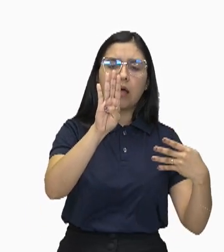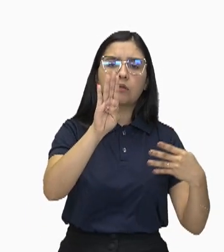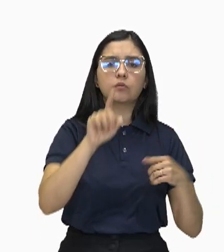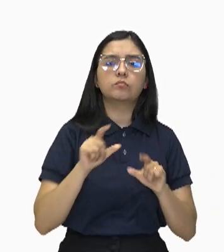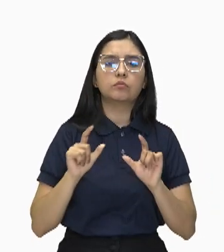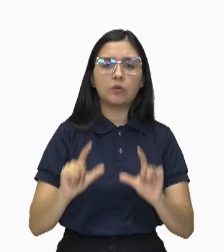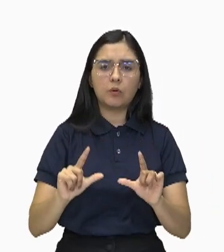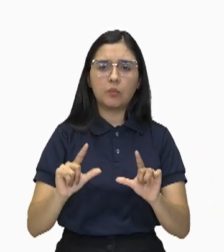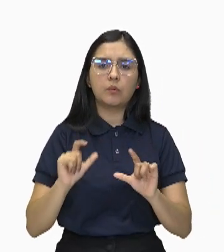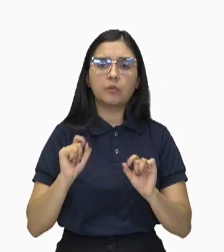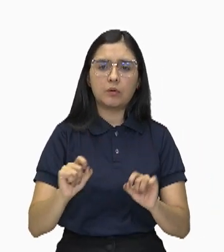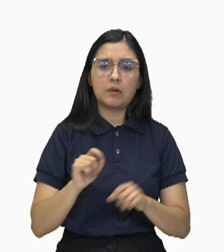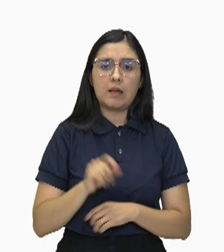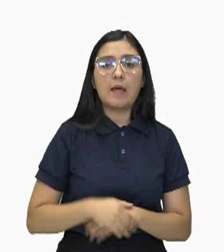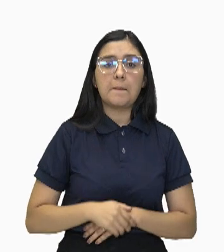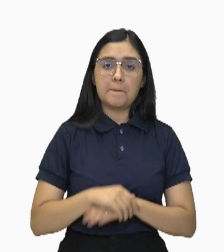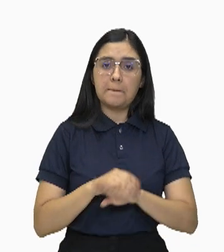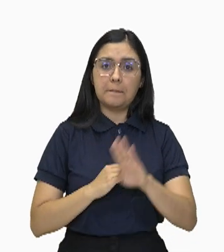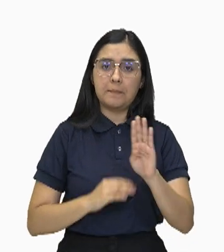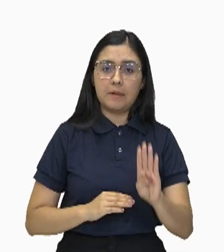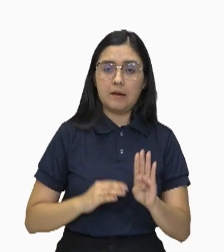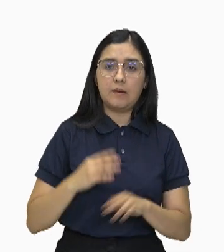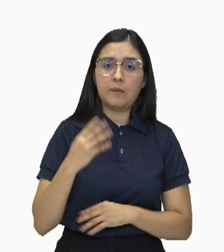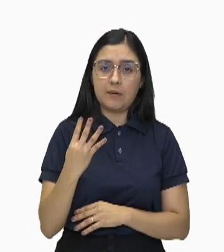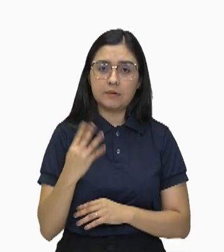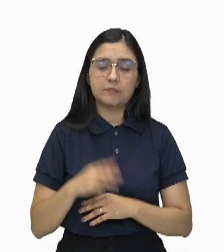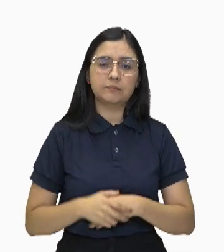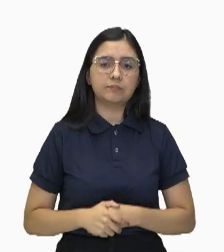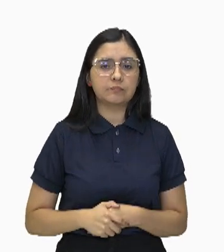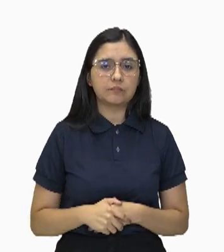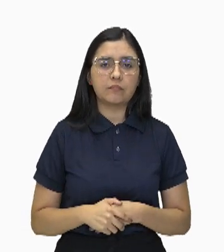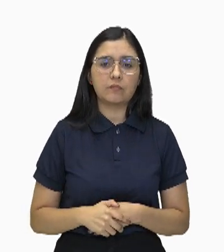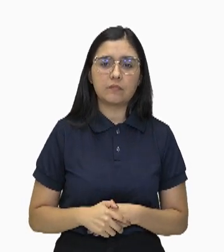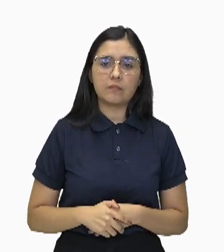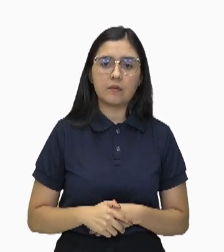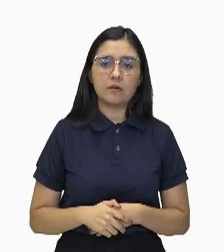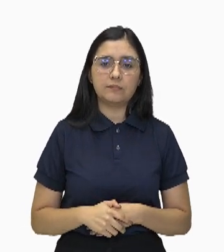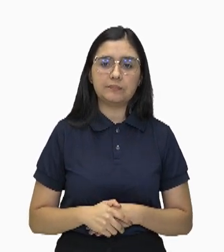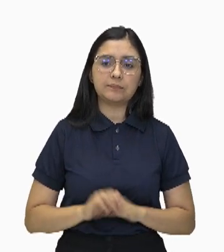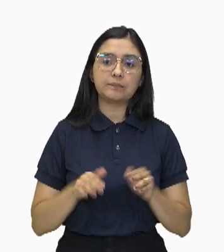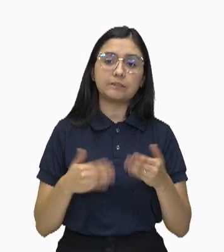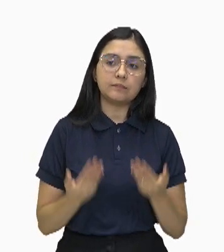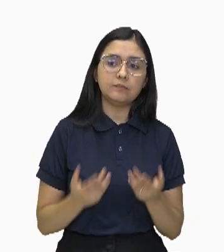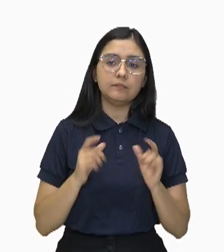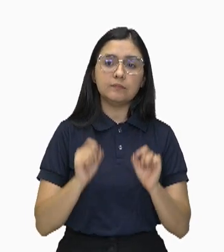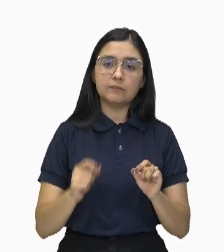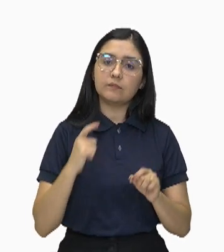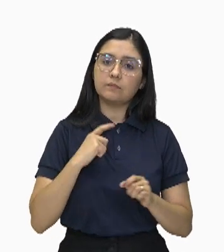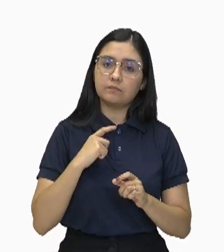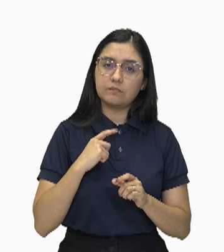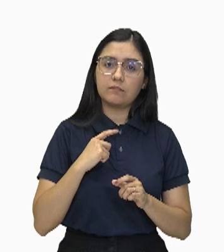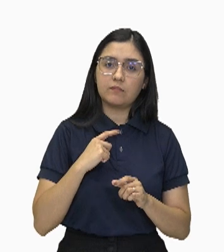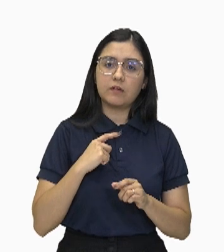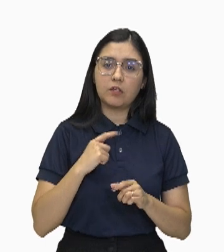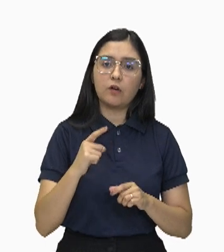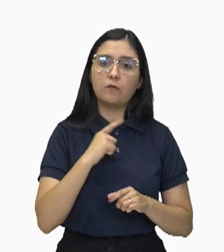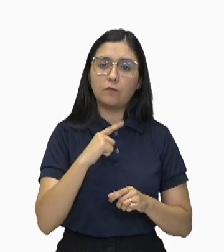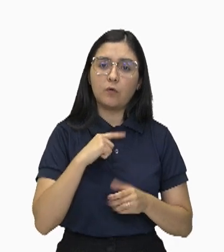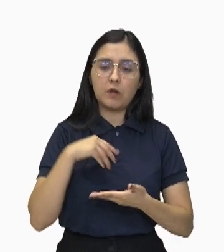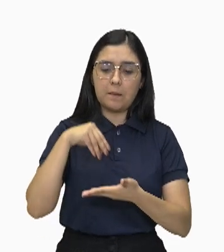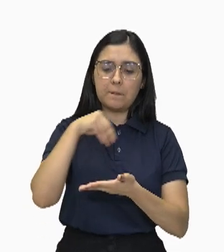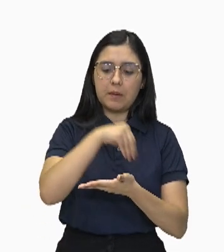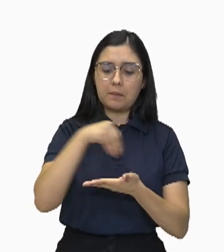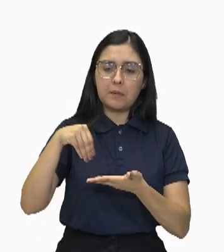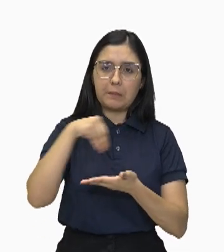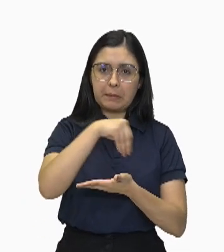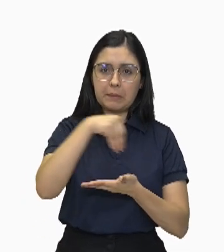de casa B4. E assim sucessivamente. À medida que eu vou avançando para cima, né, eu posso